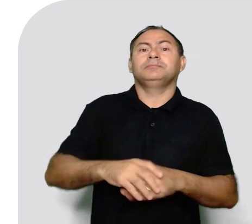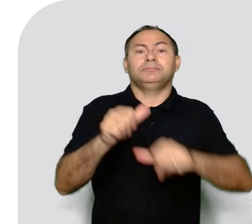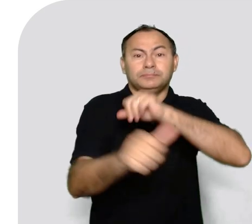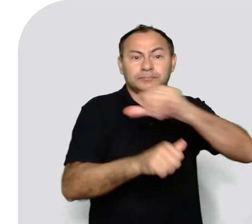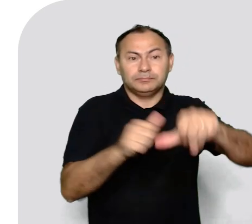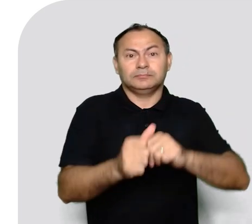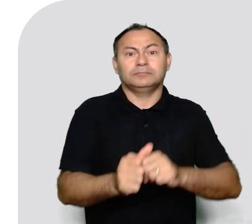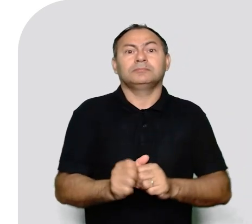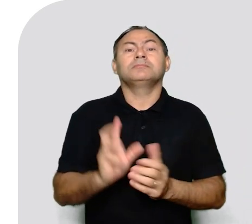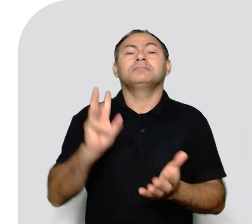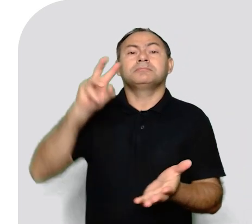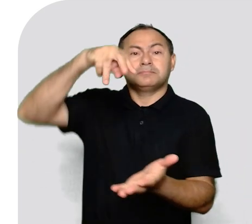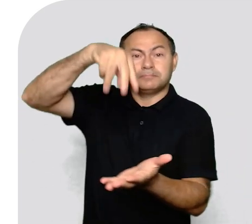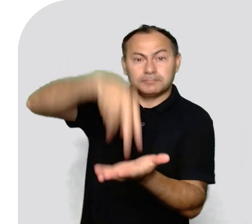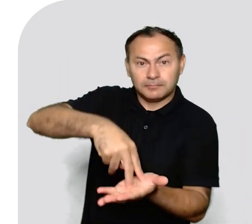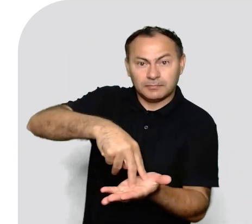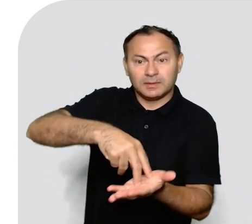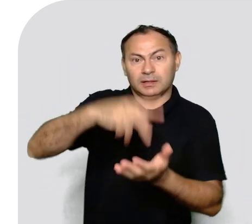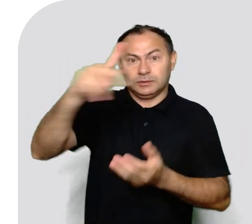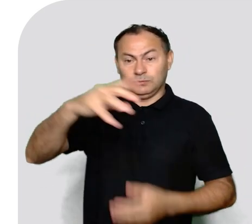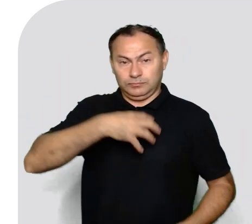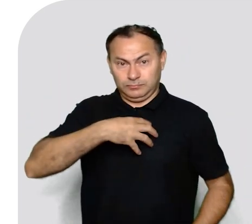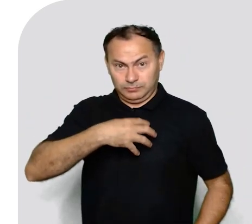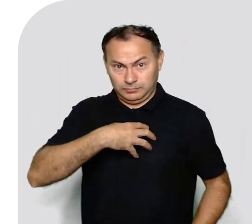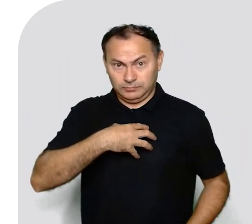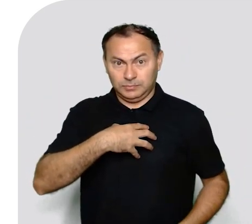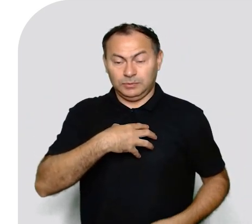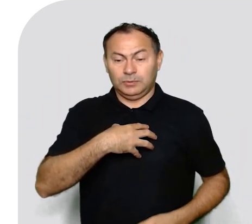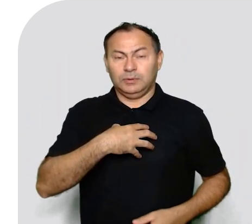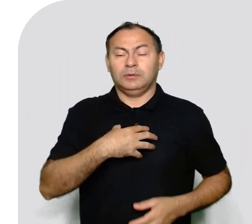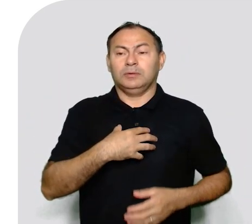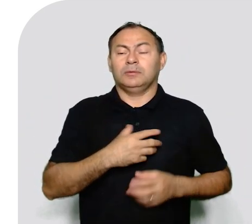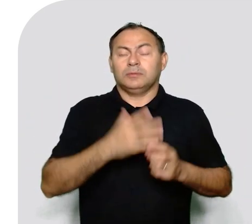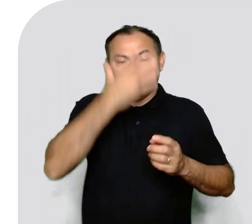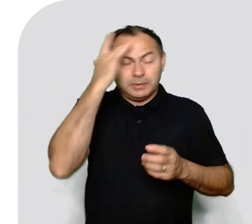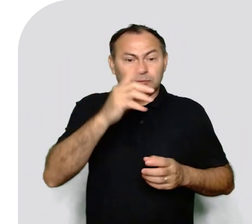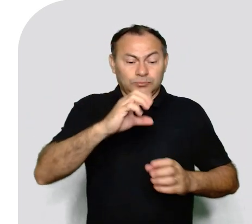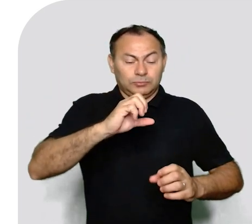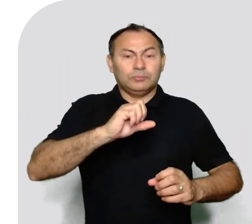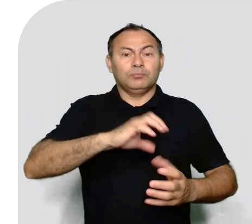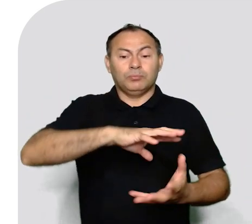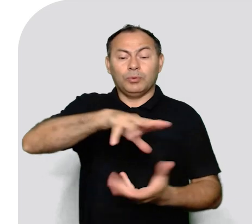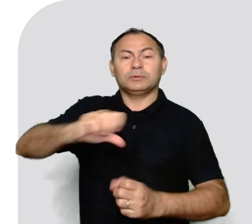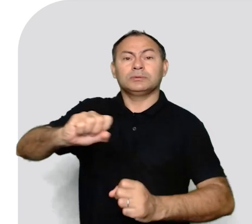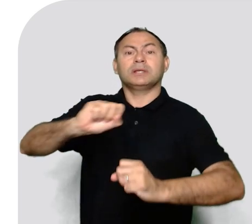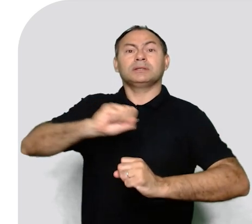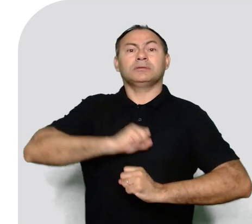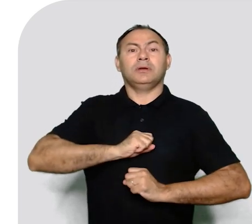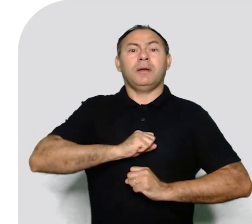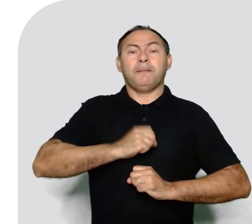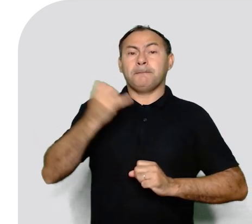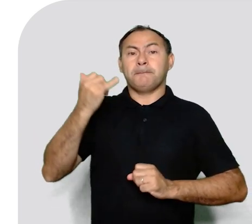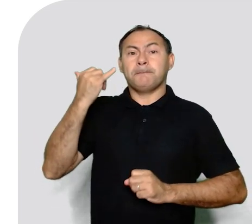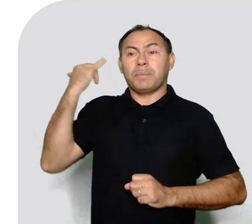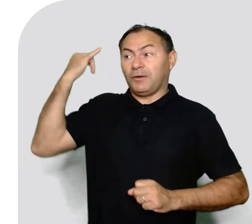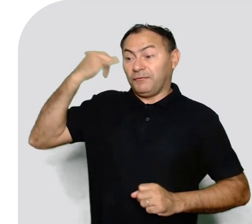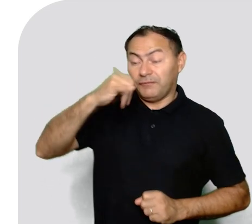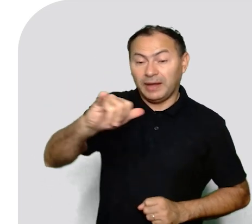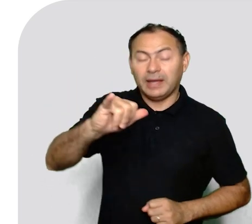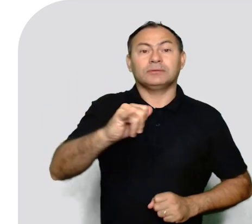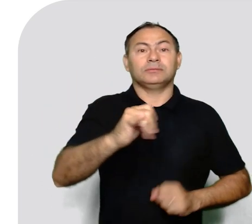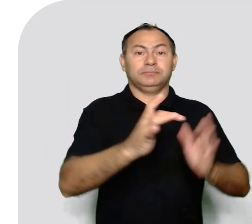e tornados participantes a seu modo do mundo sacerdotal, profético e real de